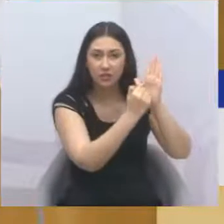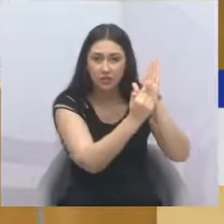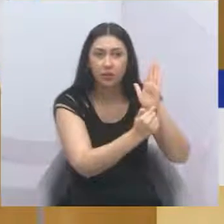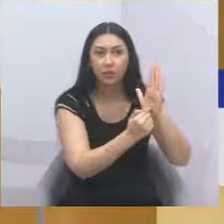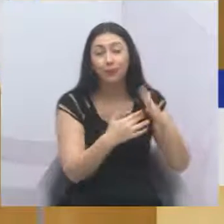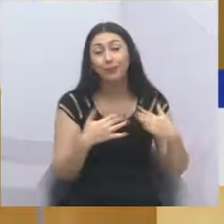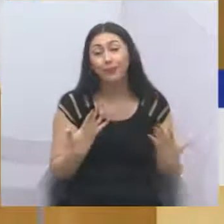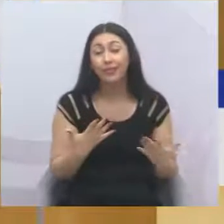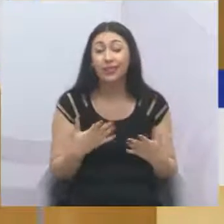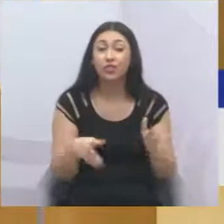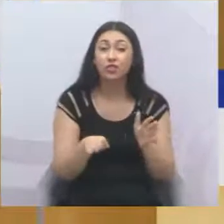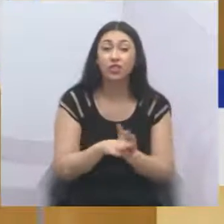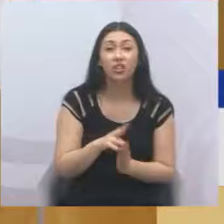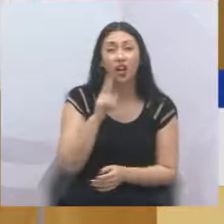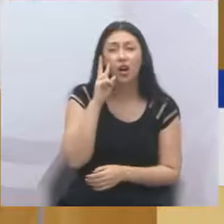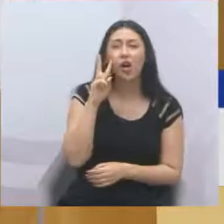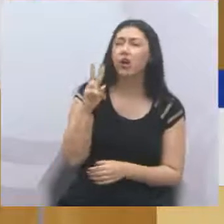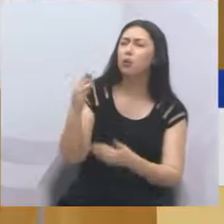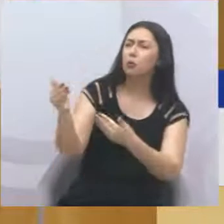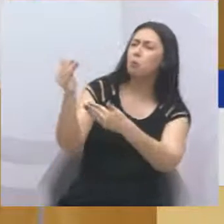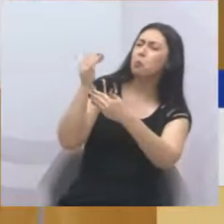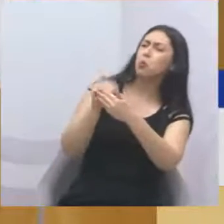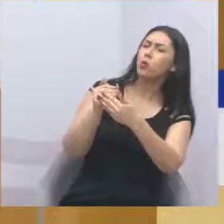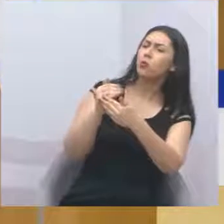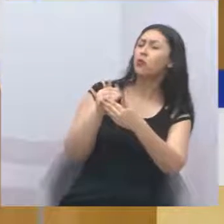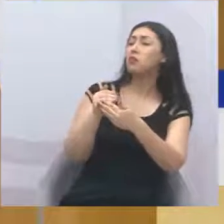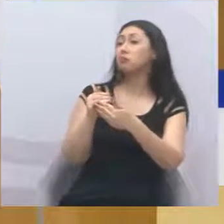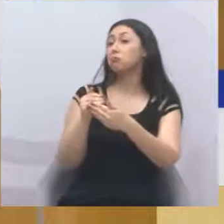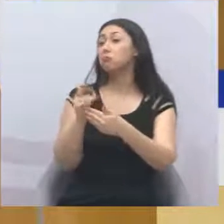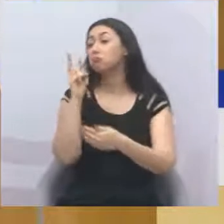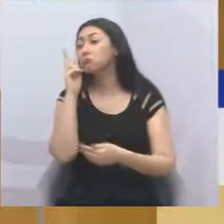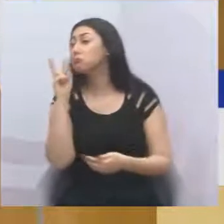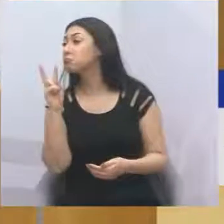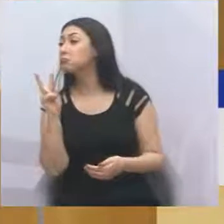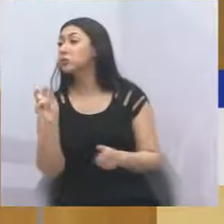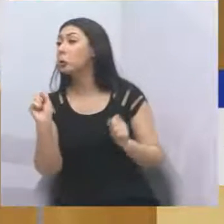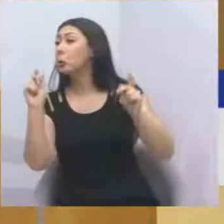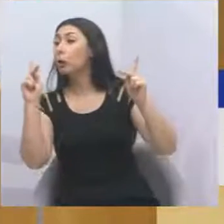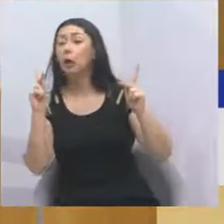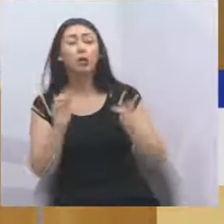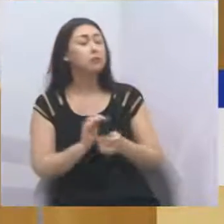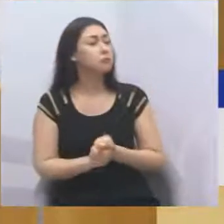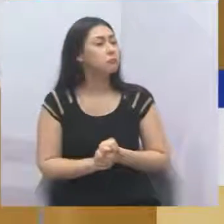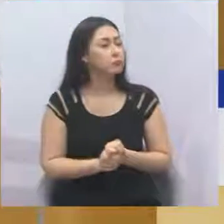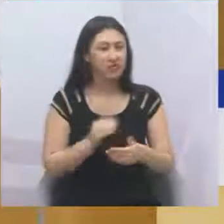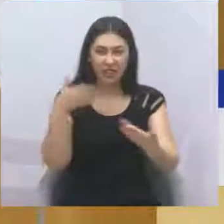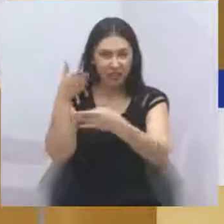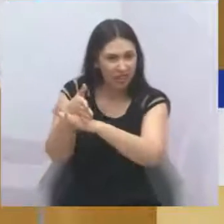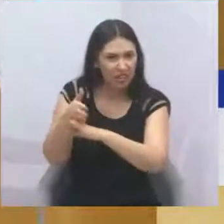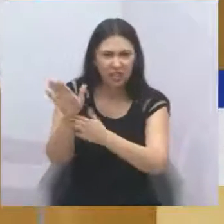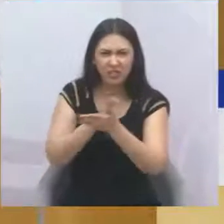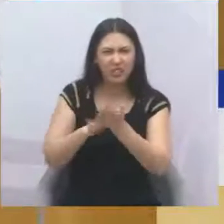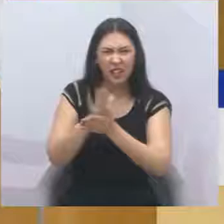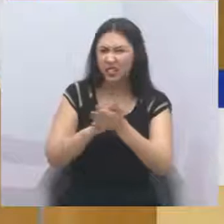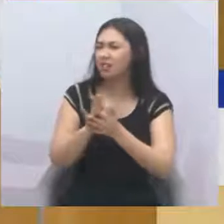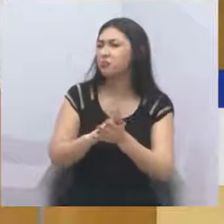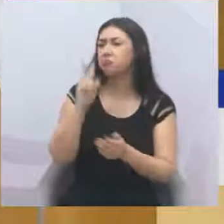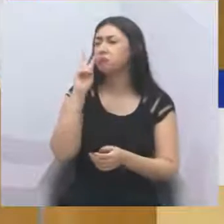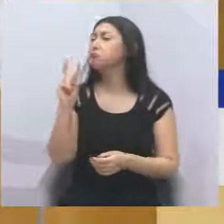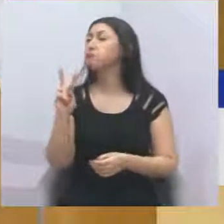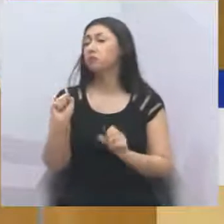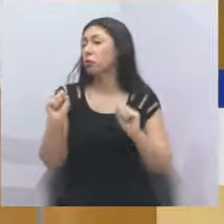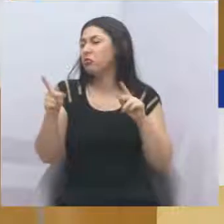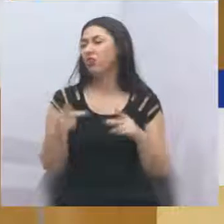vai lá o fiscal do meio ambiente, olha a saúde da árvore, não faz uma vistoria no interior do imóvel, e aí, no